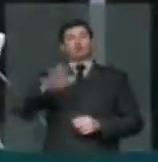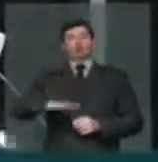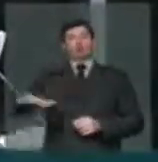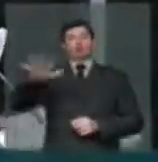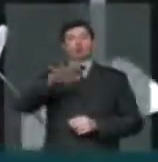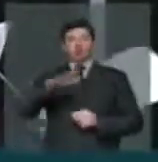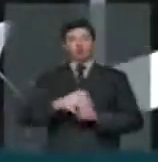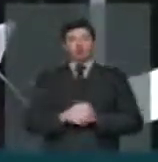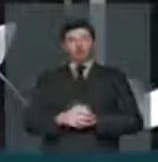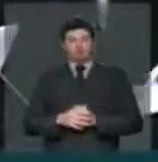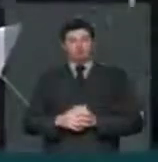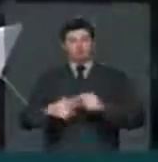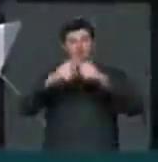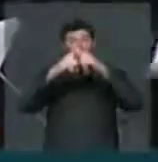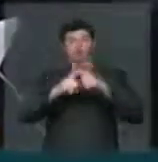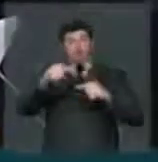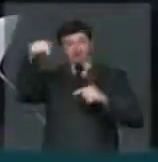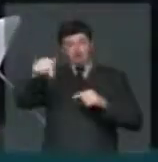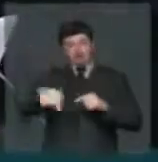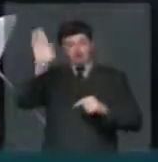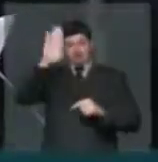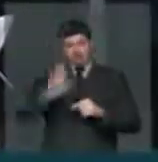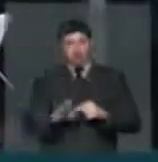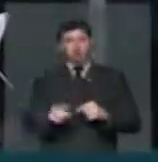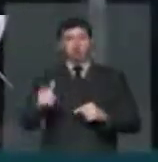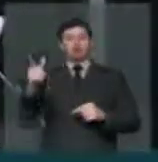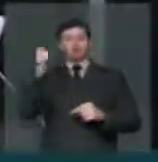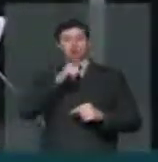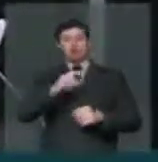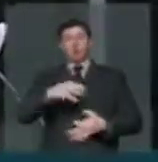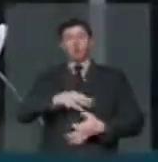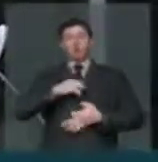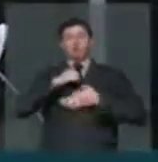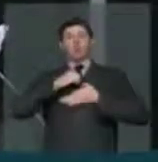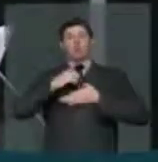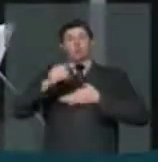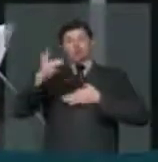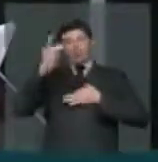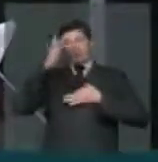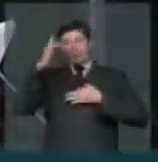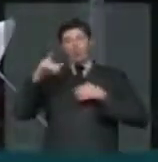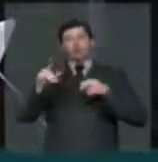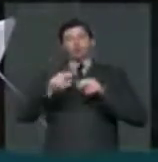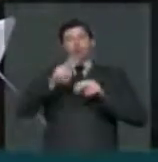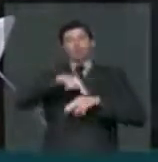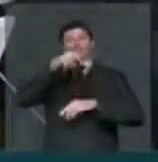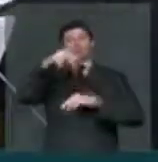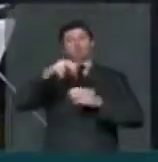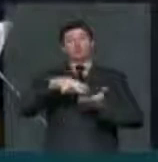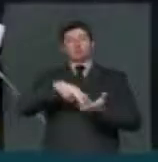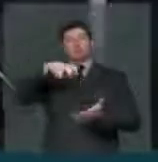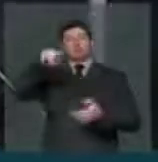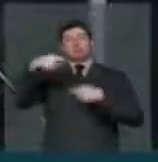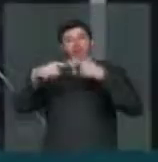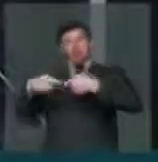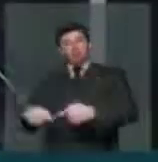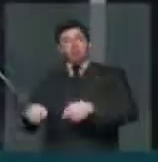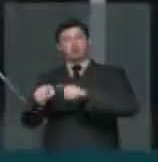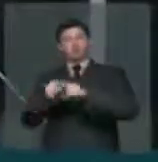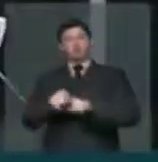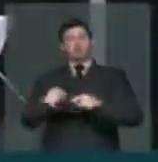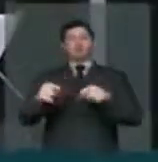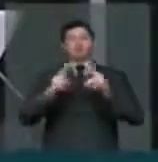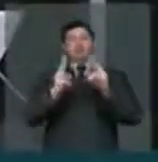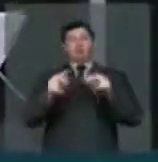geral. No Campeonato Brasileiro do mesmo ano, terminou com ouro no salto e na trave. Em 2007, nos